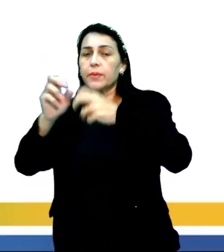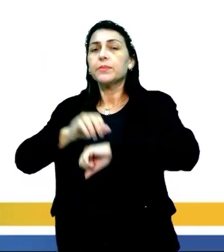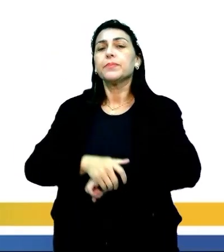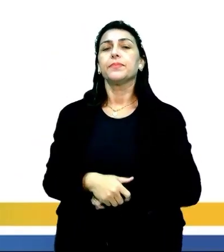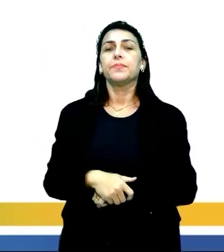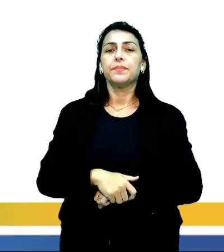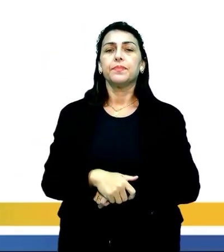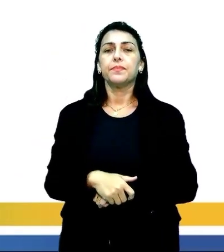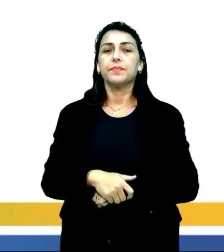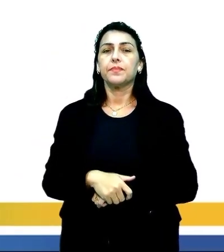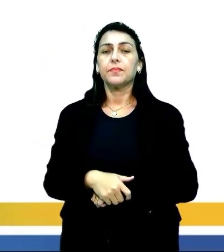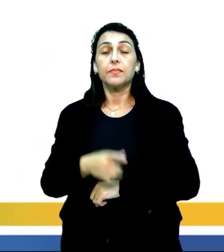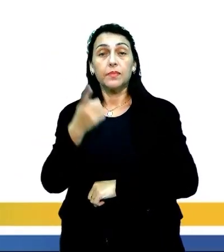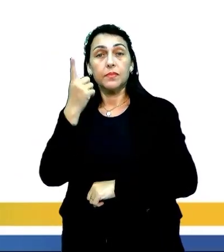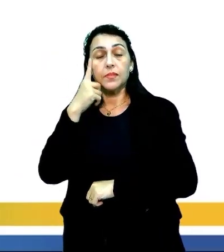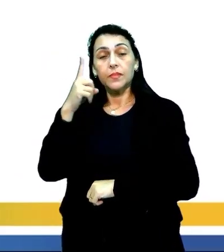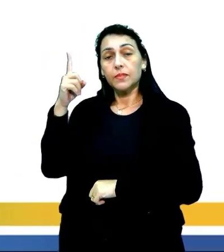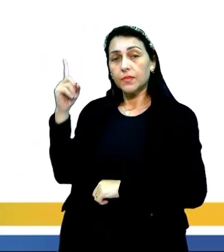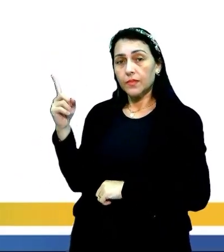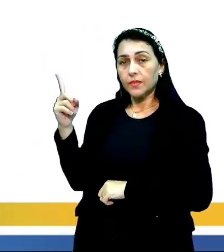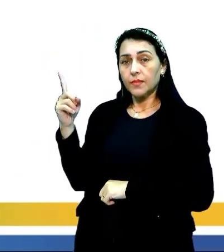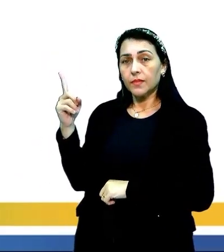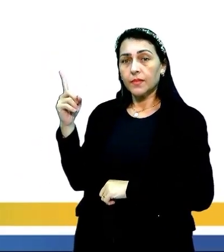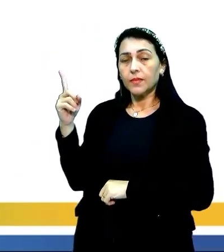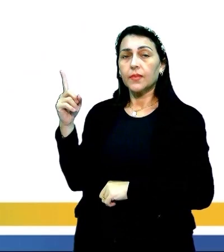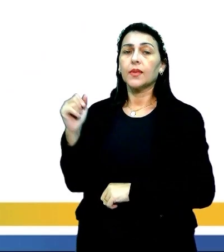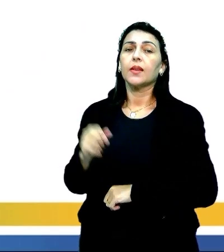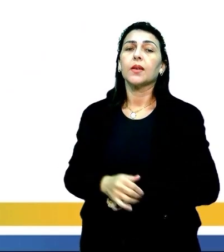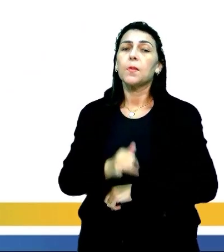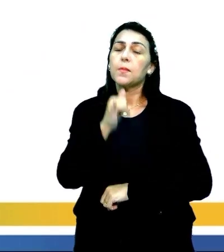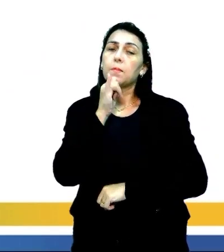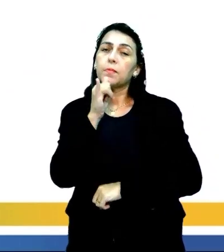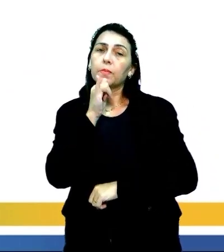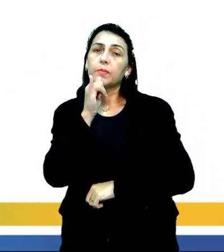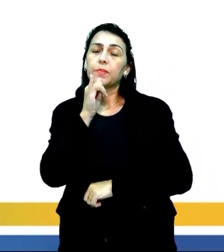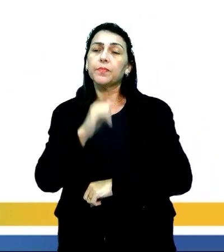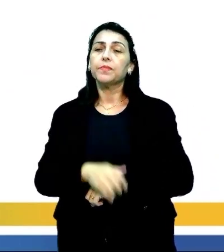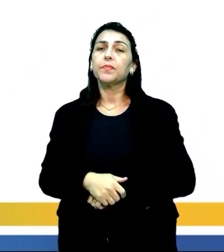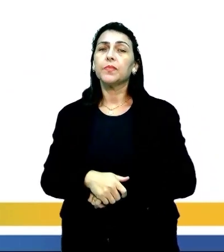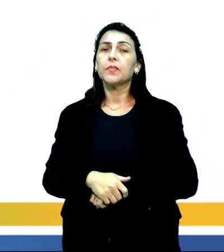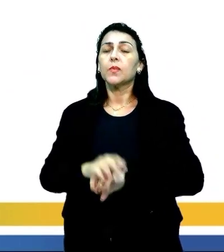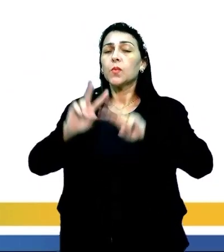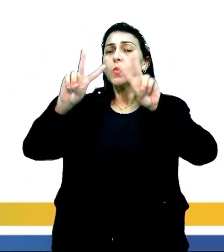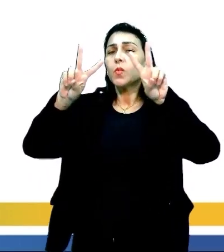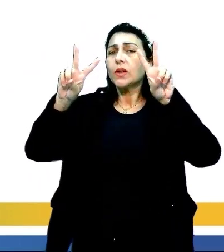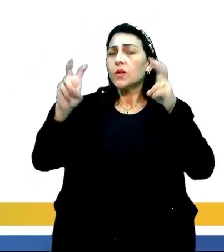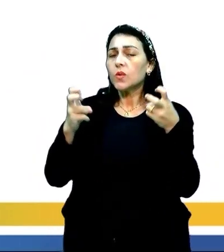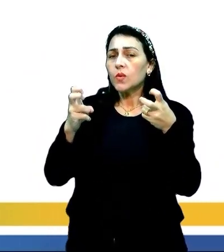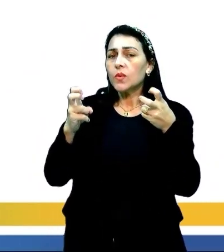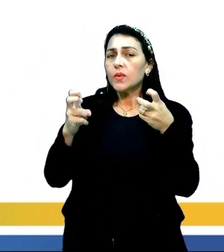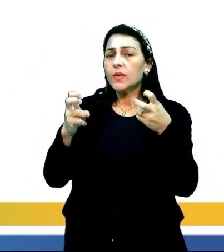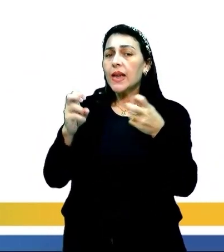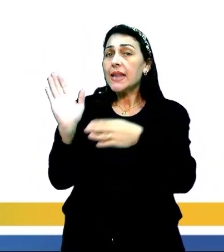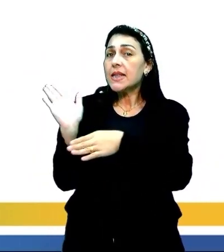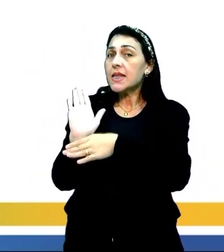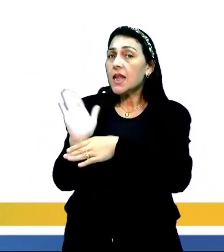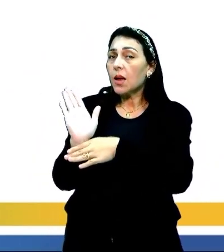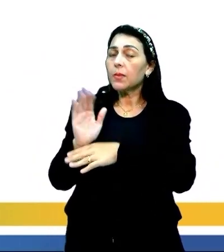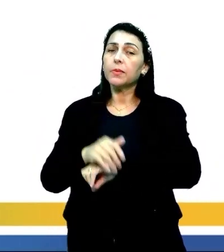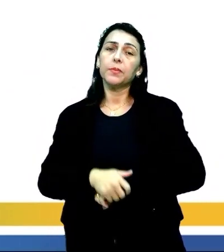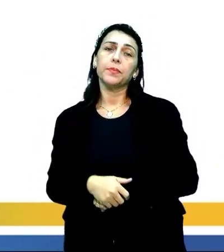tema. E aqui nós temos, por exemplo, um assunto chamado